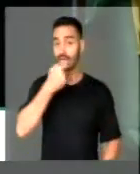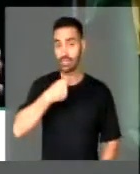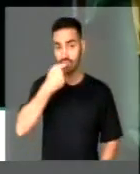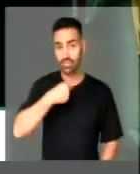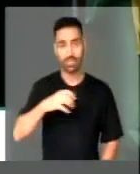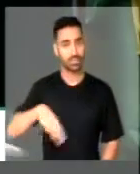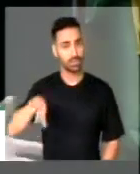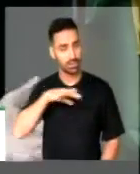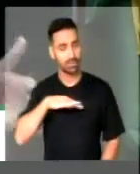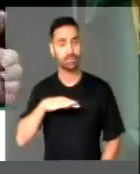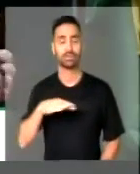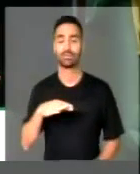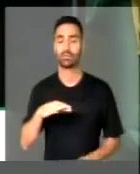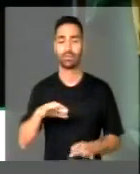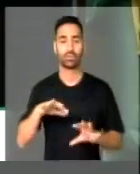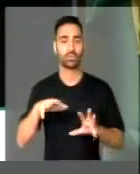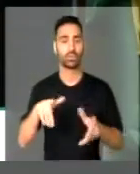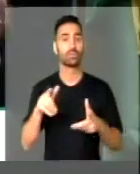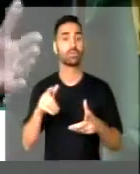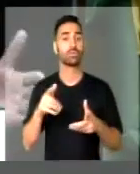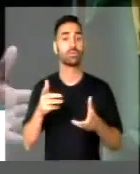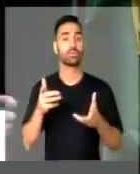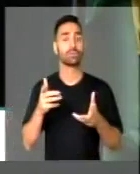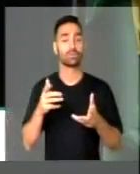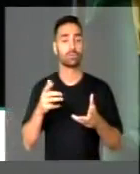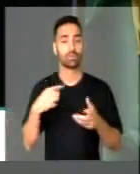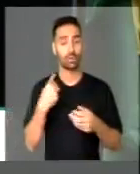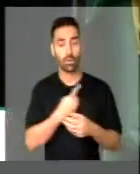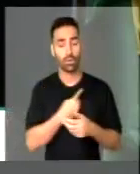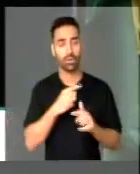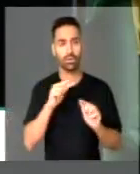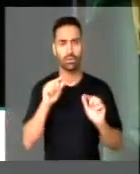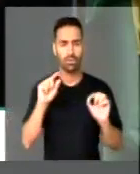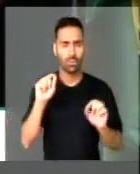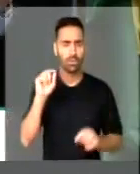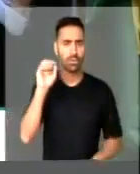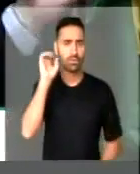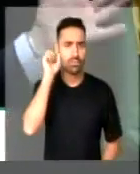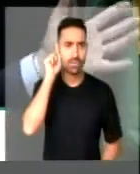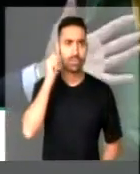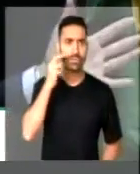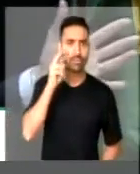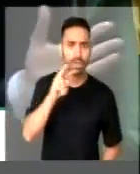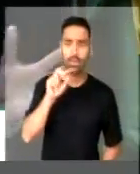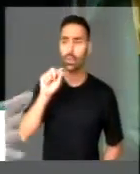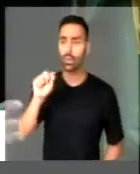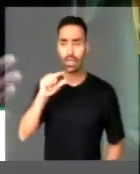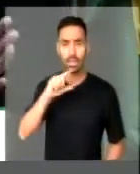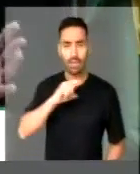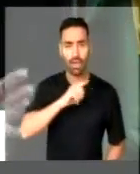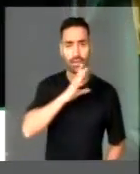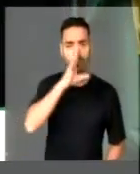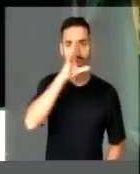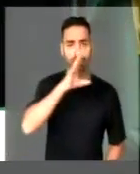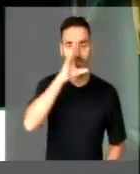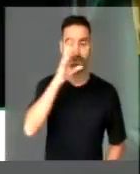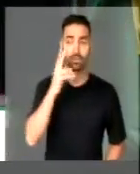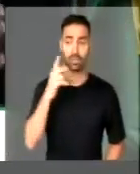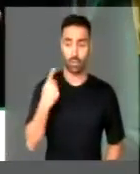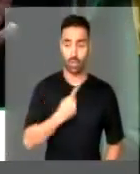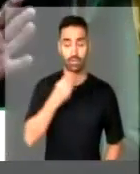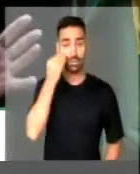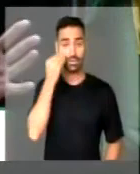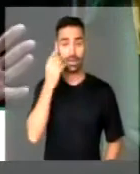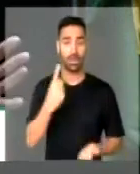região e para o povo, que nós estamos ouvindo e vendo o que teria de excesso para poder negociar.